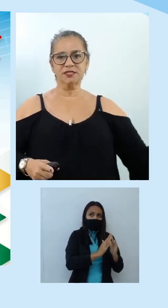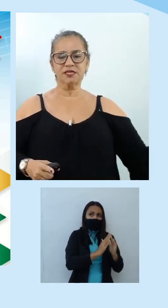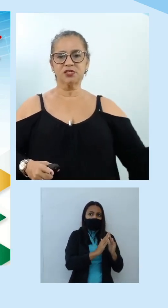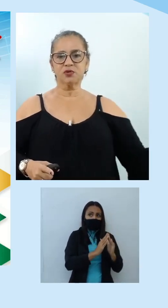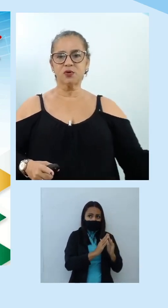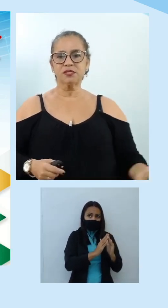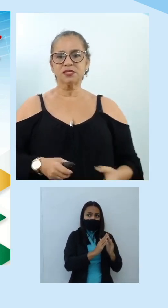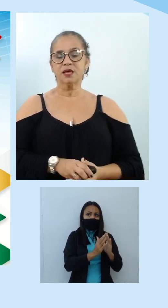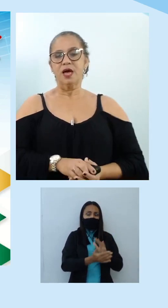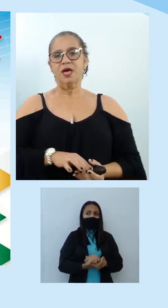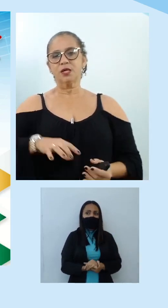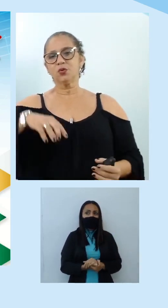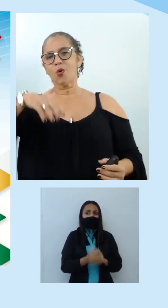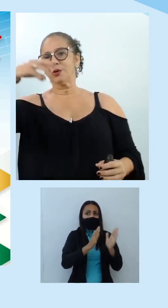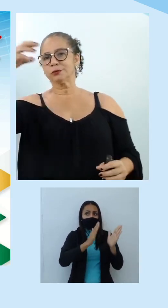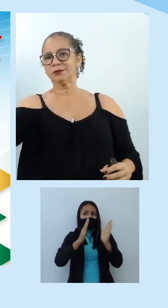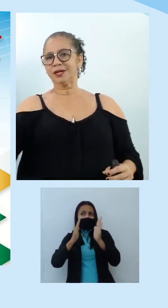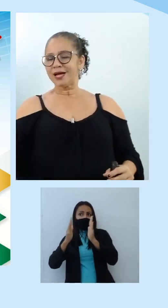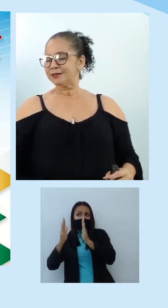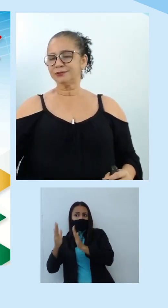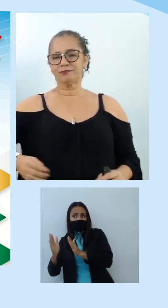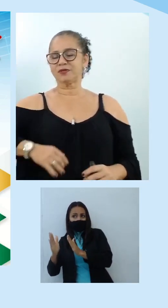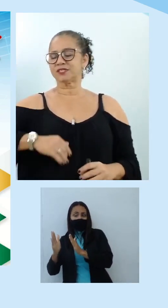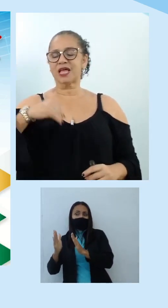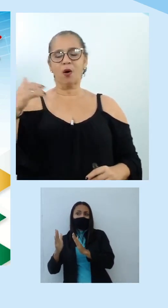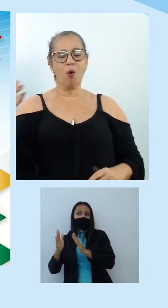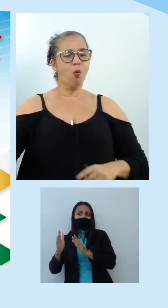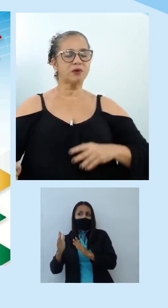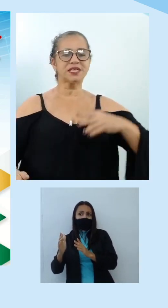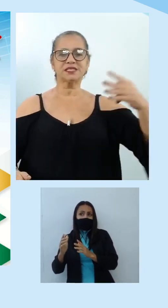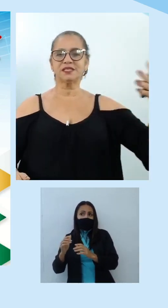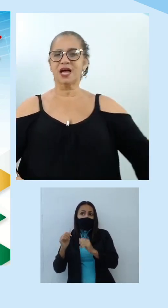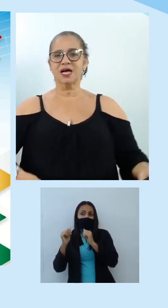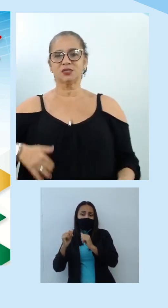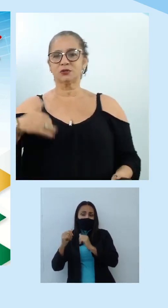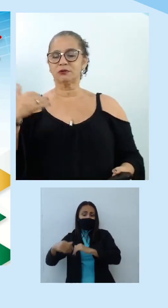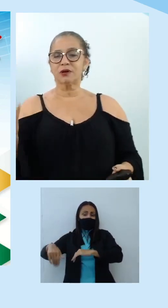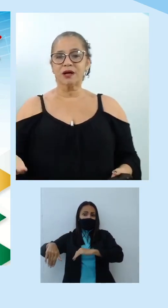de escassez de coisas, e do outro lado, pode ser da rua, da